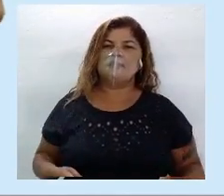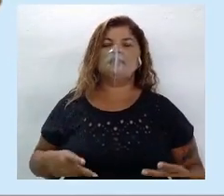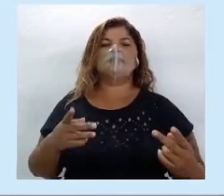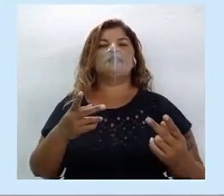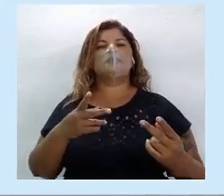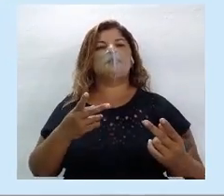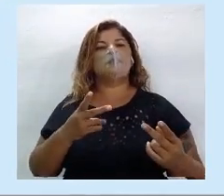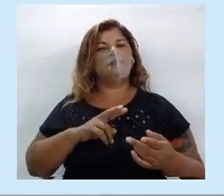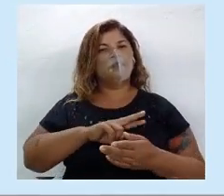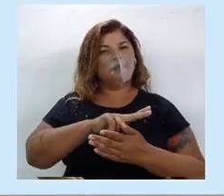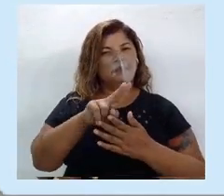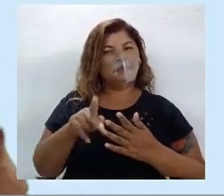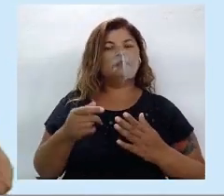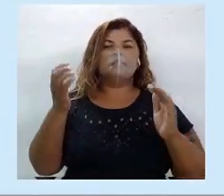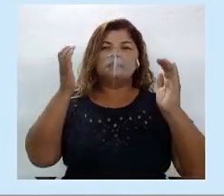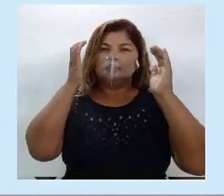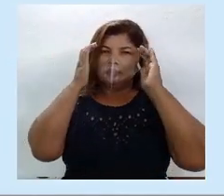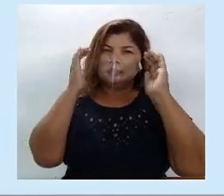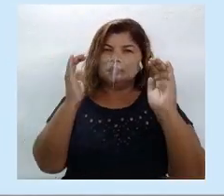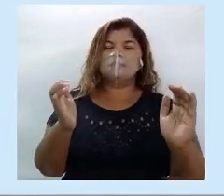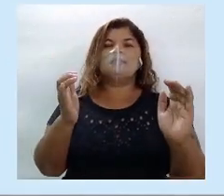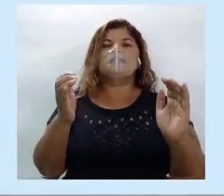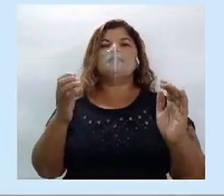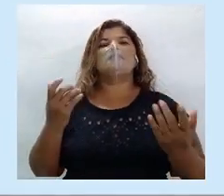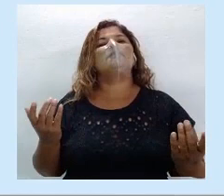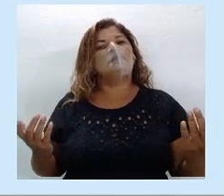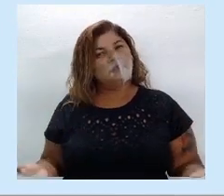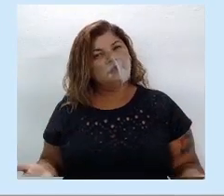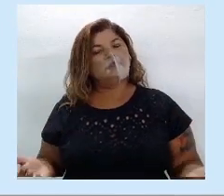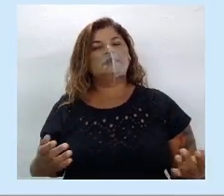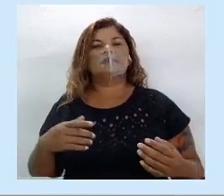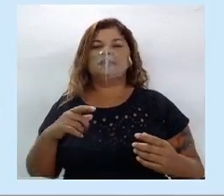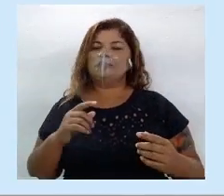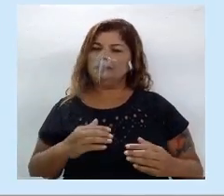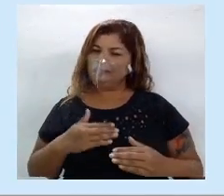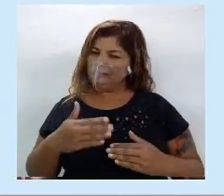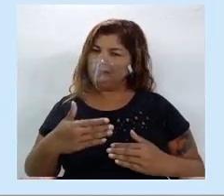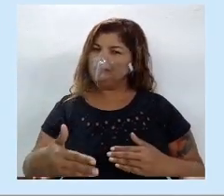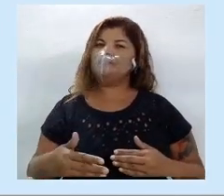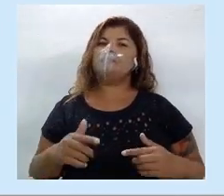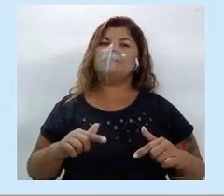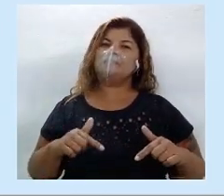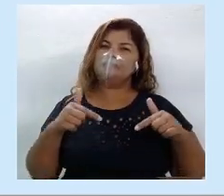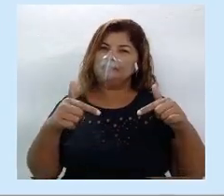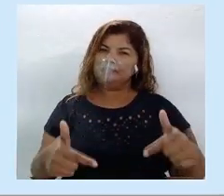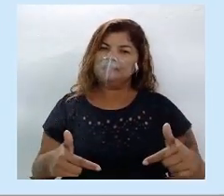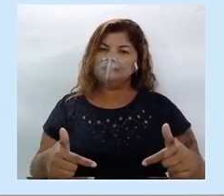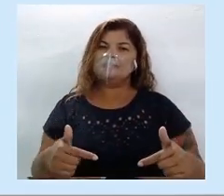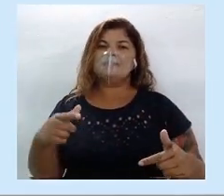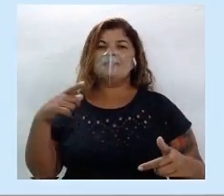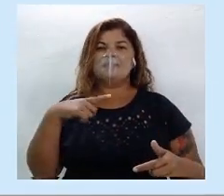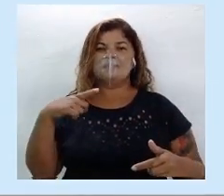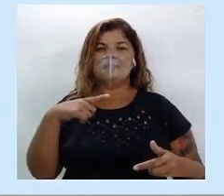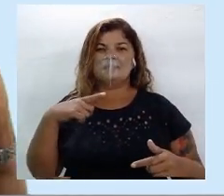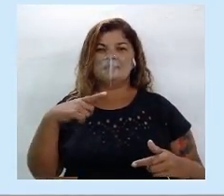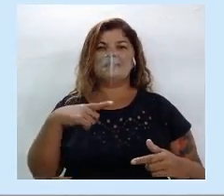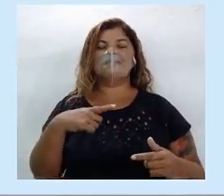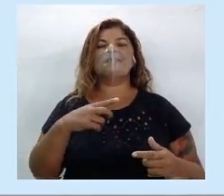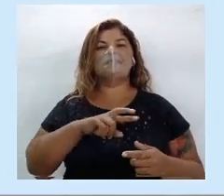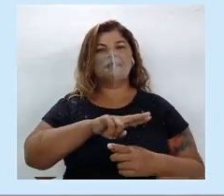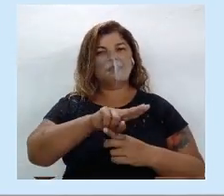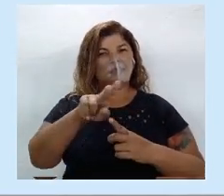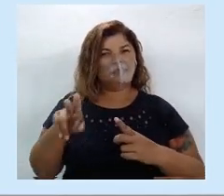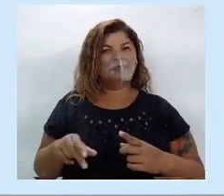humana, pluralidade, respeito. Então, vamos em frente, lembrando sempre esta questão